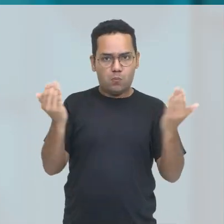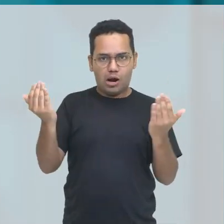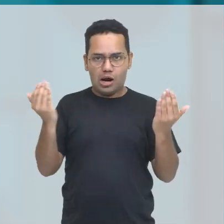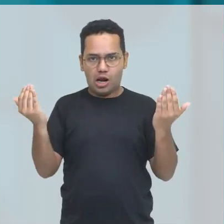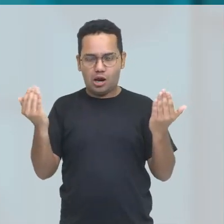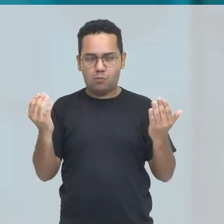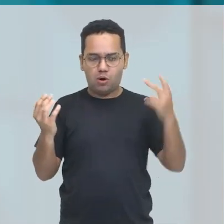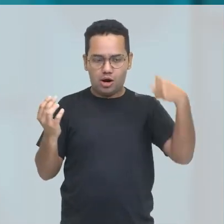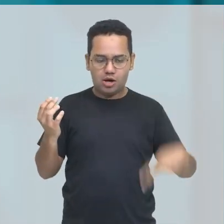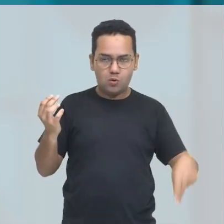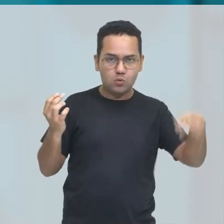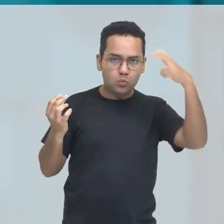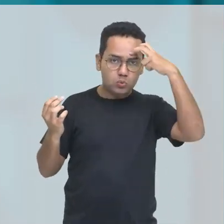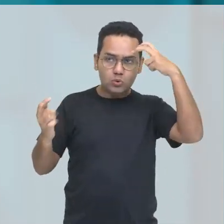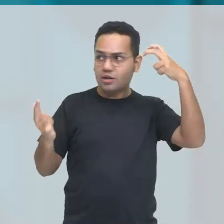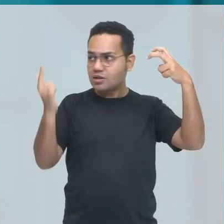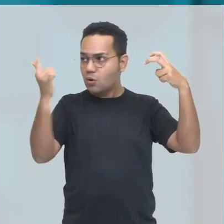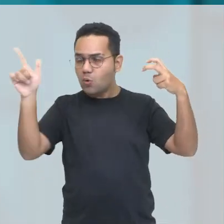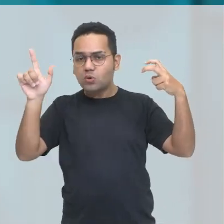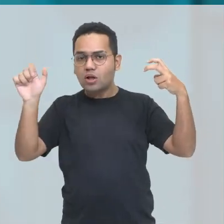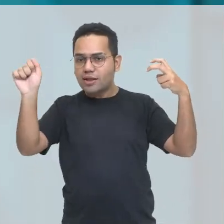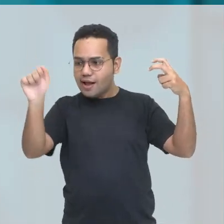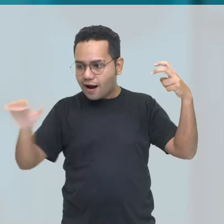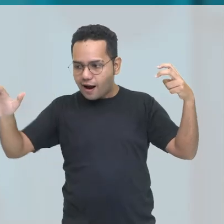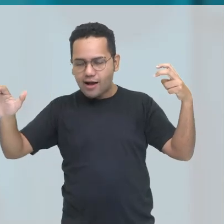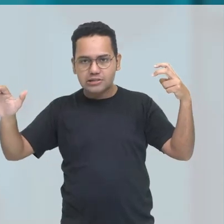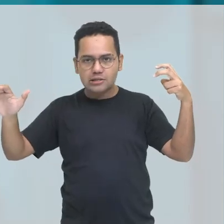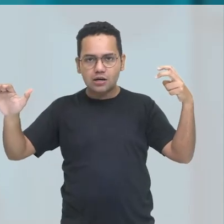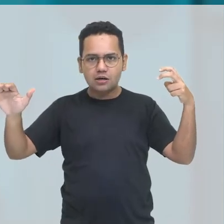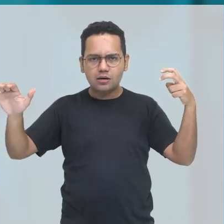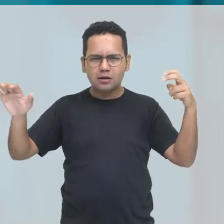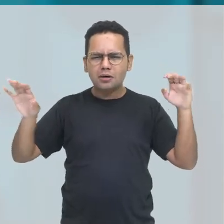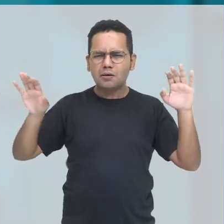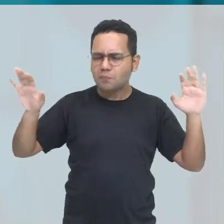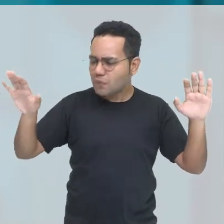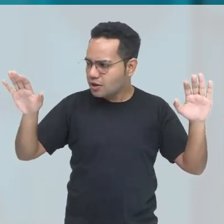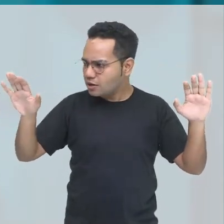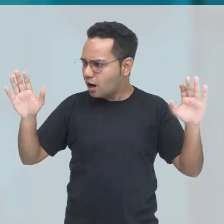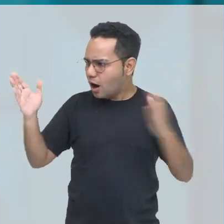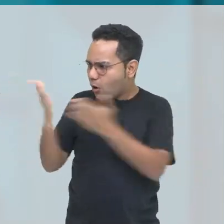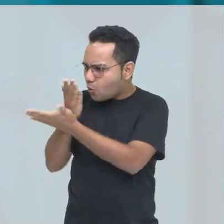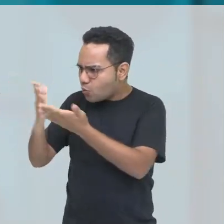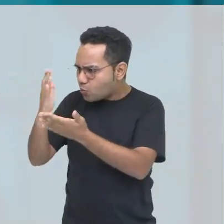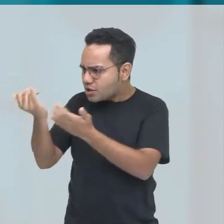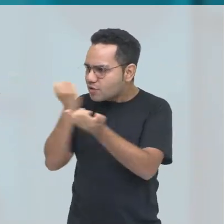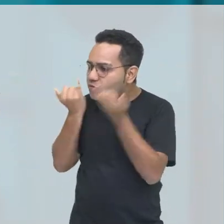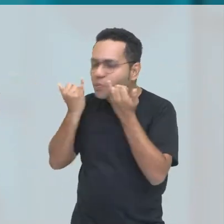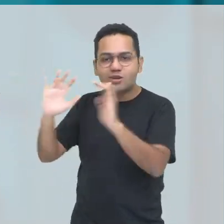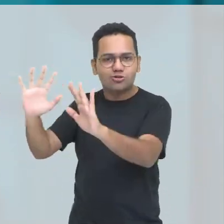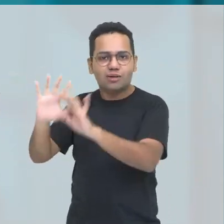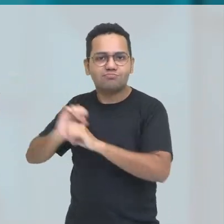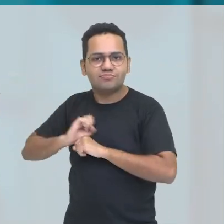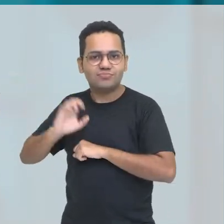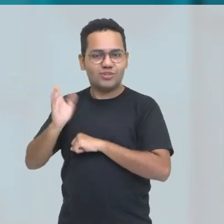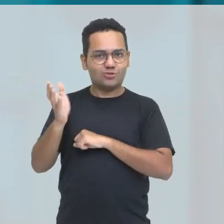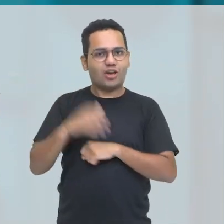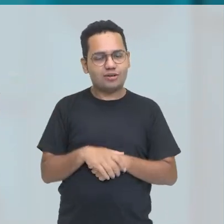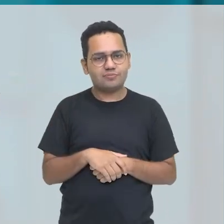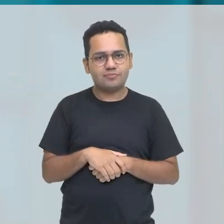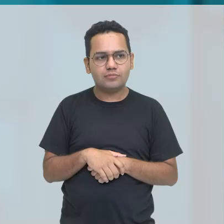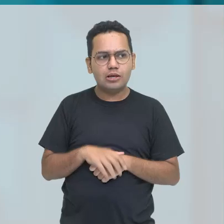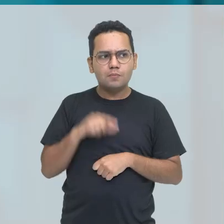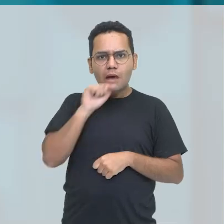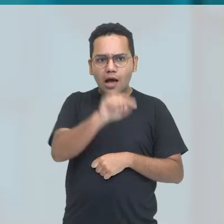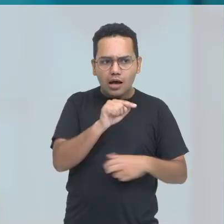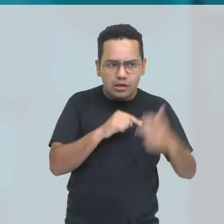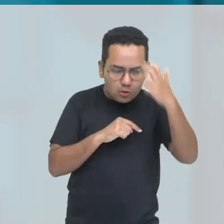exemplo, porque muitos desses aspectos de lá nós já incorporamos à nossa vida. E, da mesma forma, nós também exportamos nosso estilo de